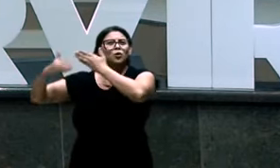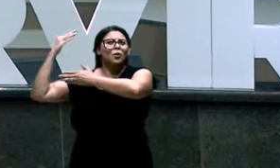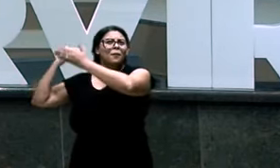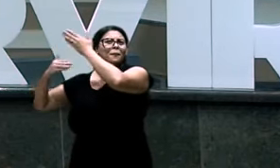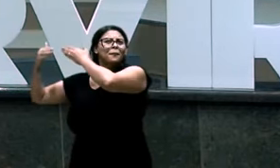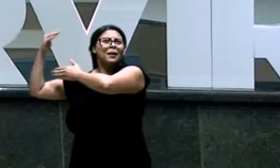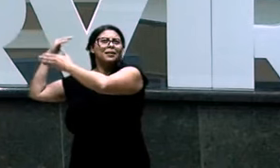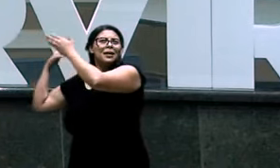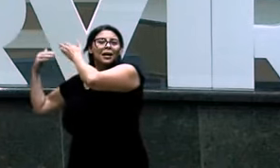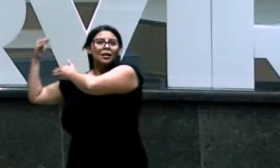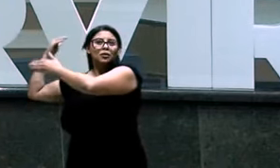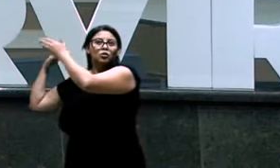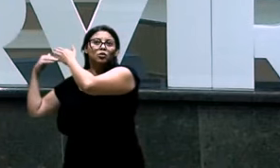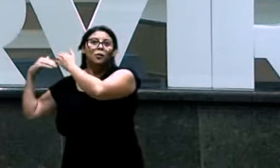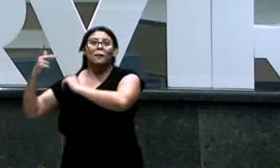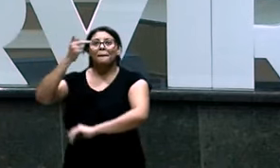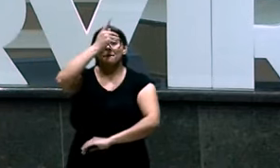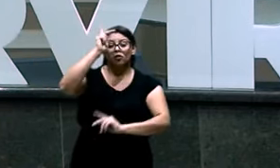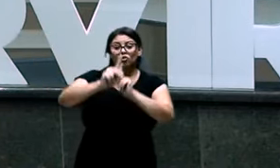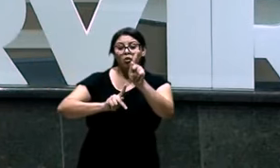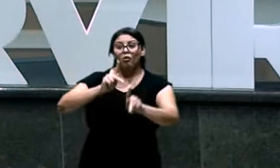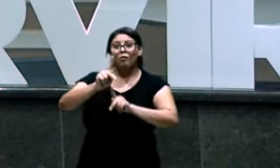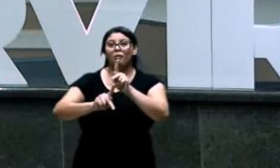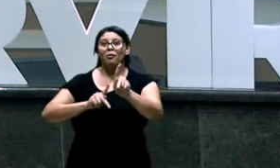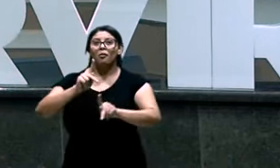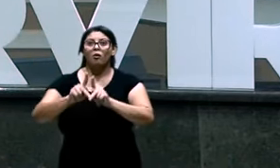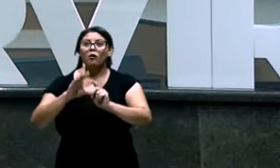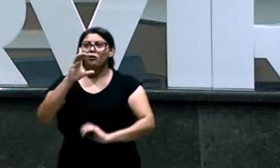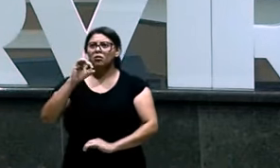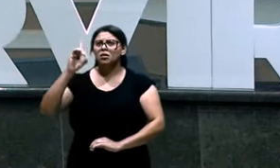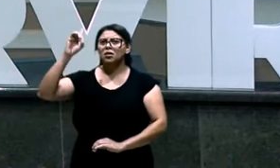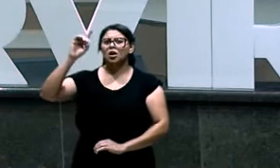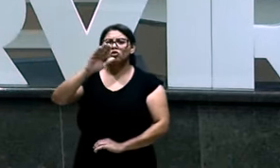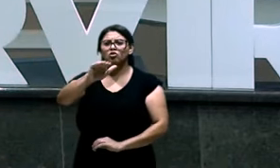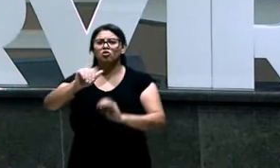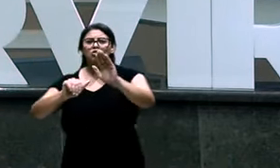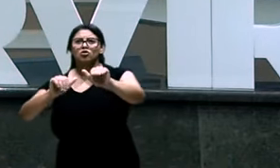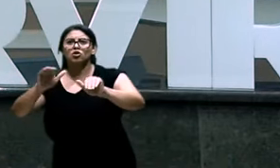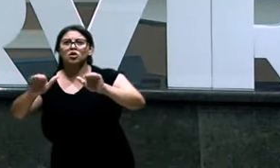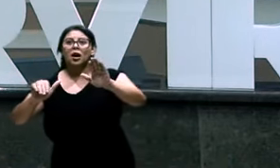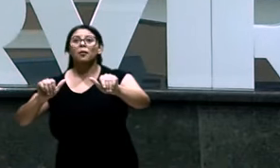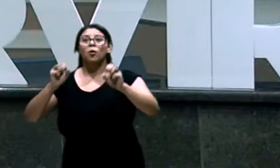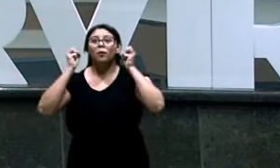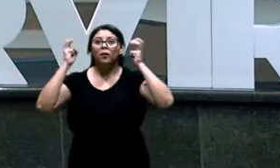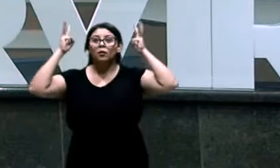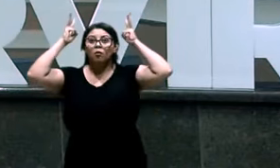os trouxe para o Sinai, Deus falou para Moisés: construa um